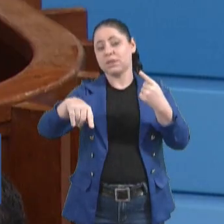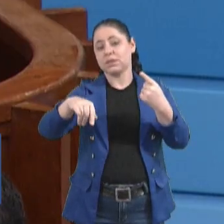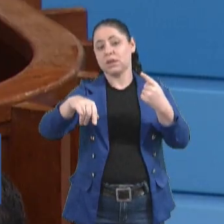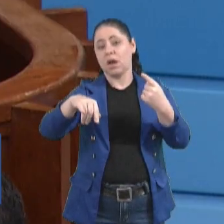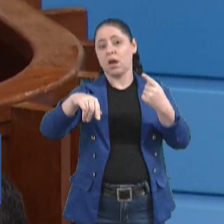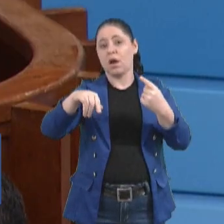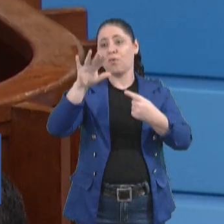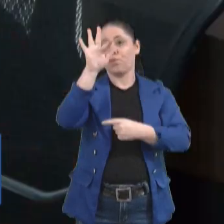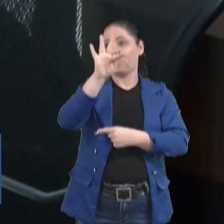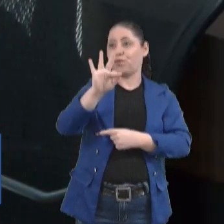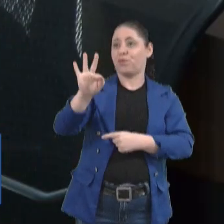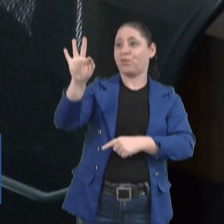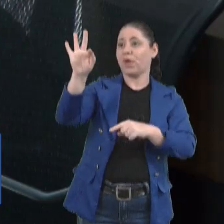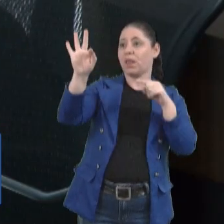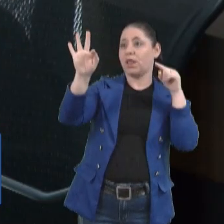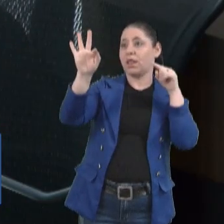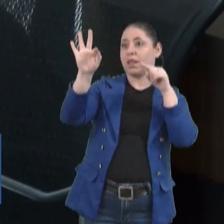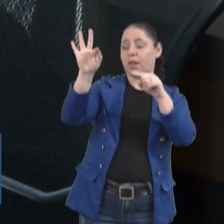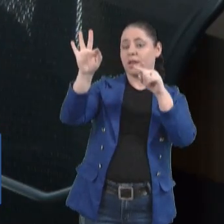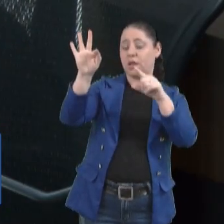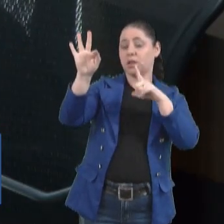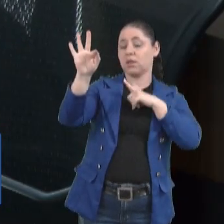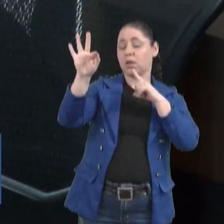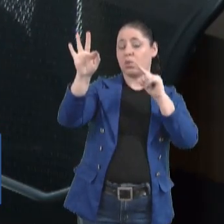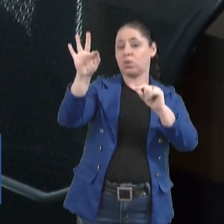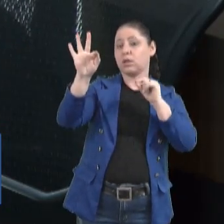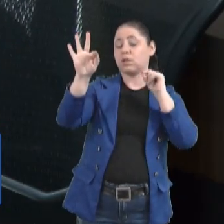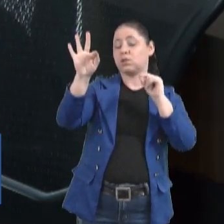a União Federal caberia